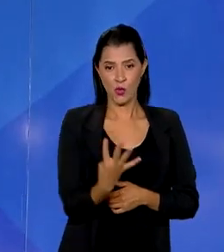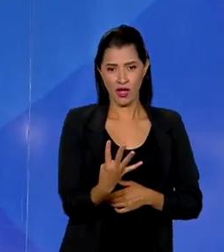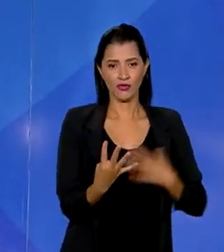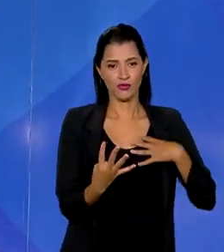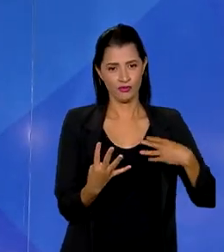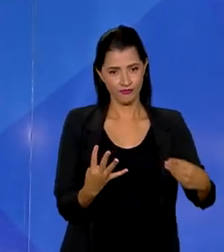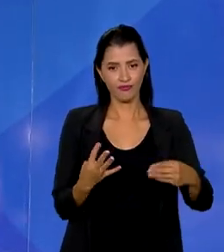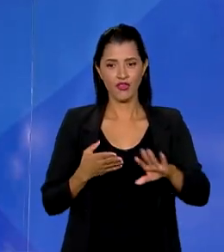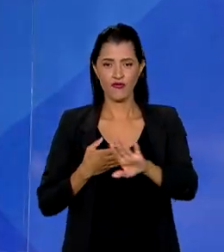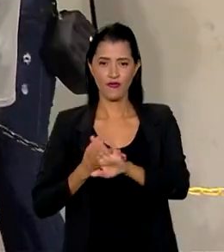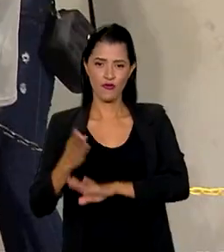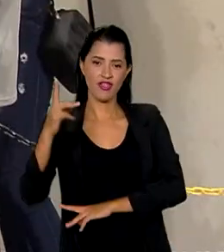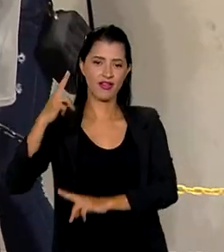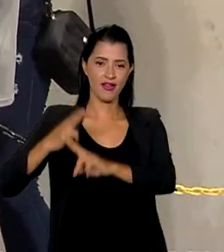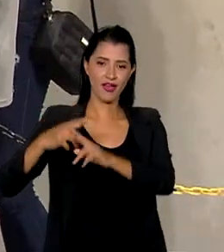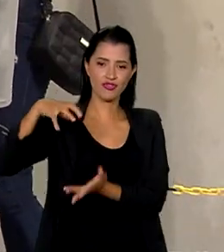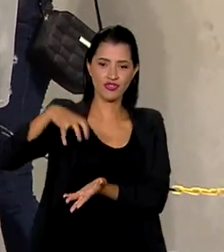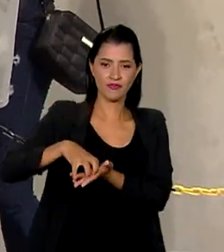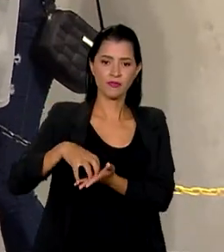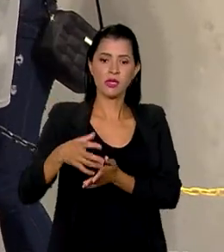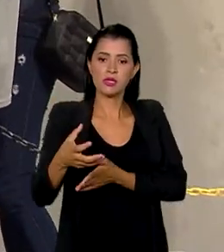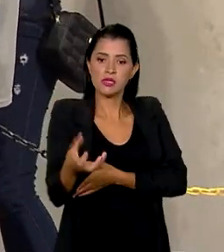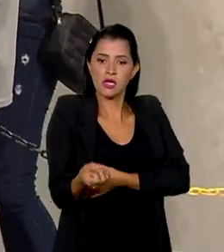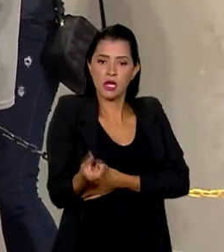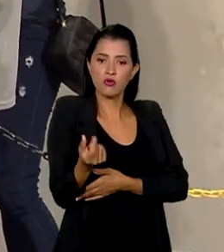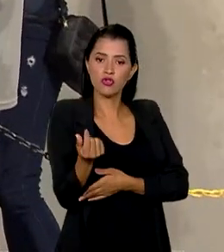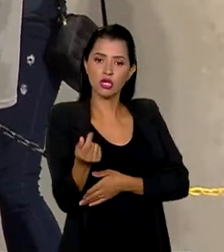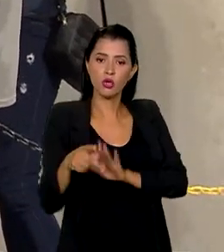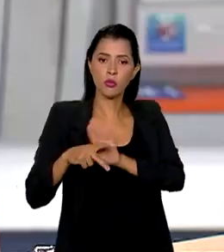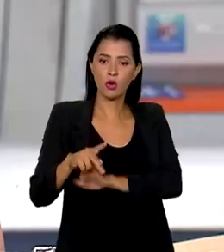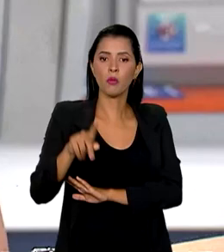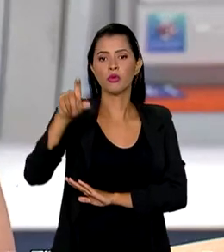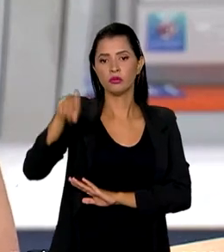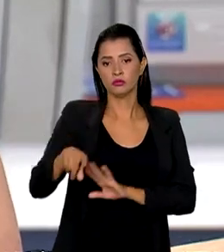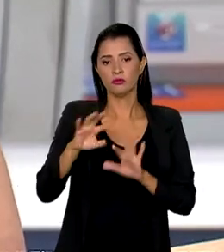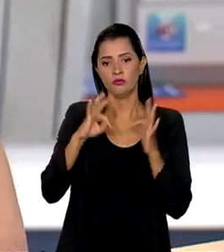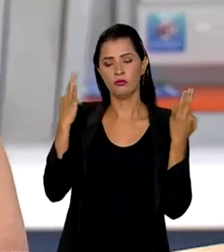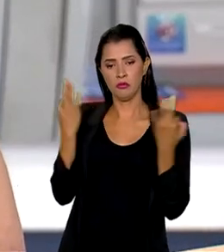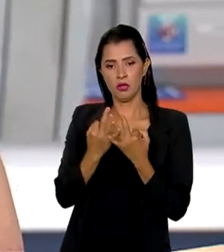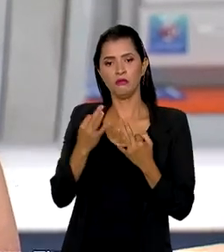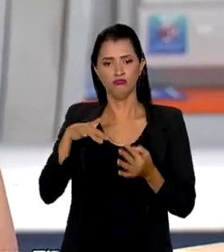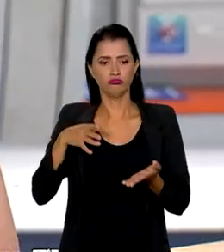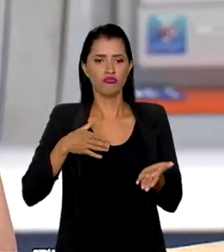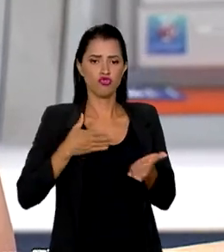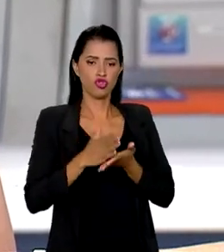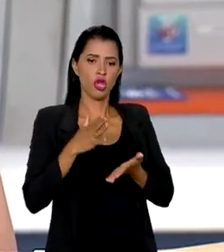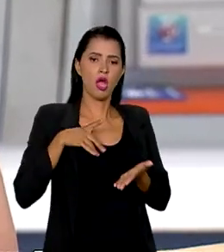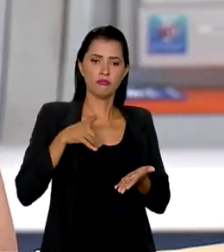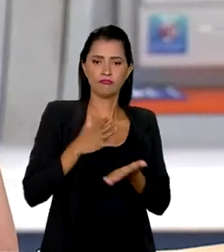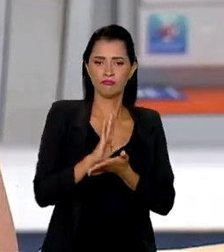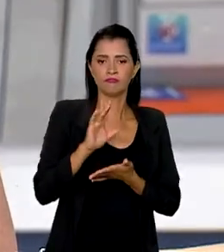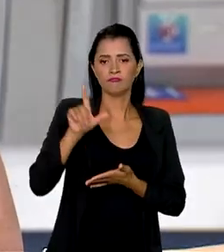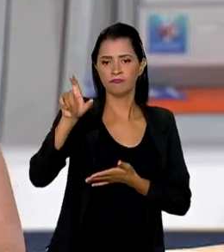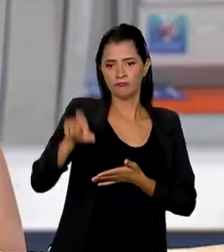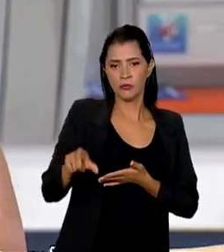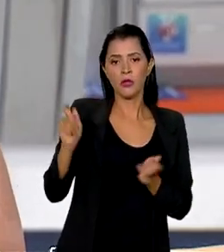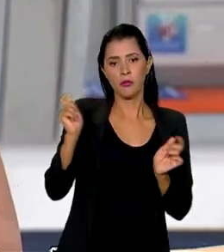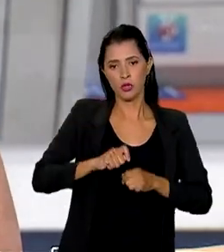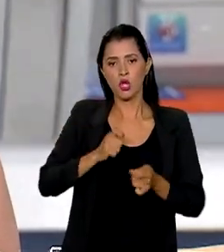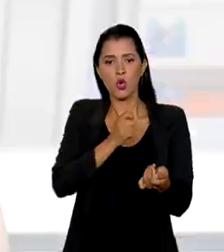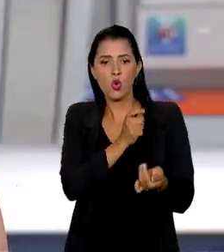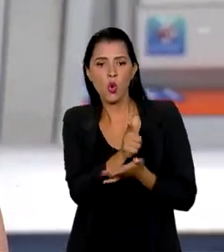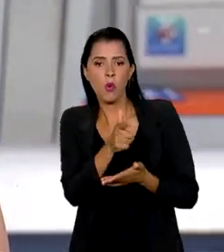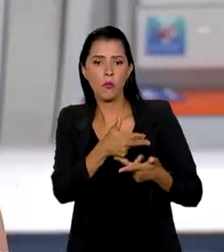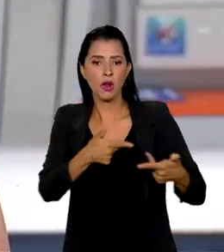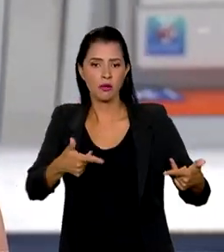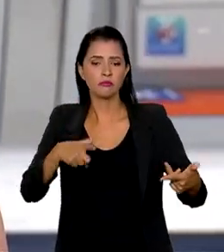ir à agência da Caixa para sacar o dinheiro do Bolsa Família. Já tirei meu benefício, né? Graças a Deus, agora eu vou poder comprar minhas